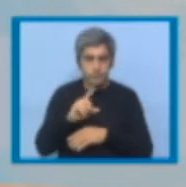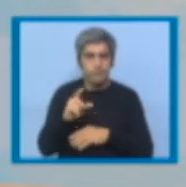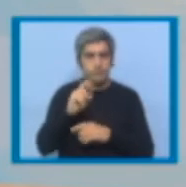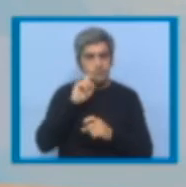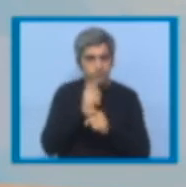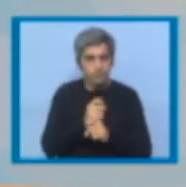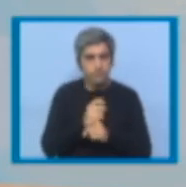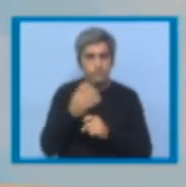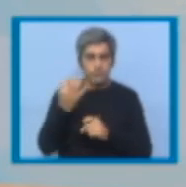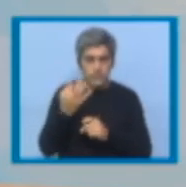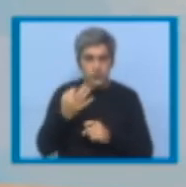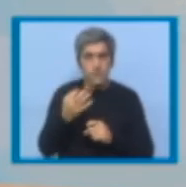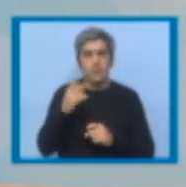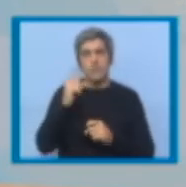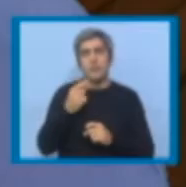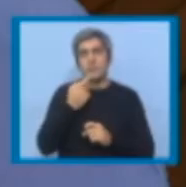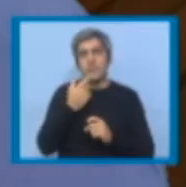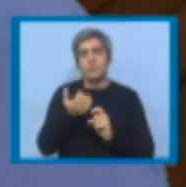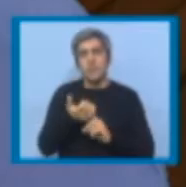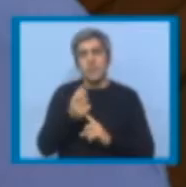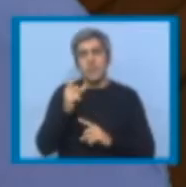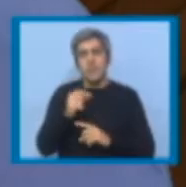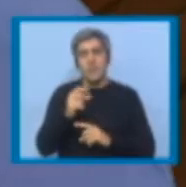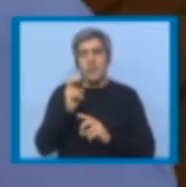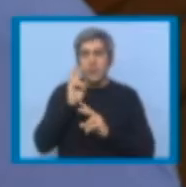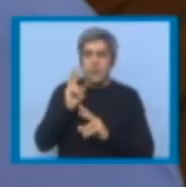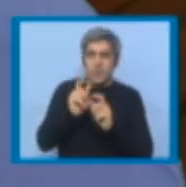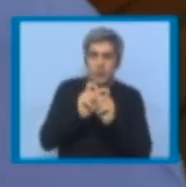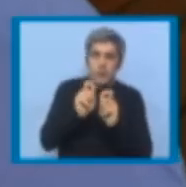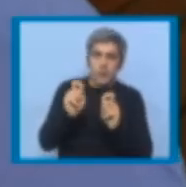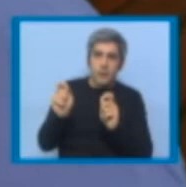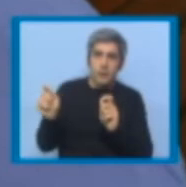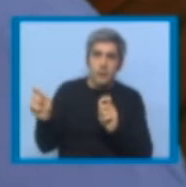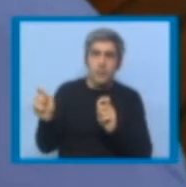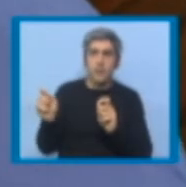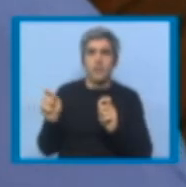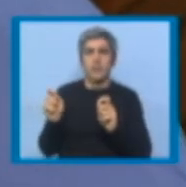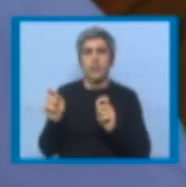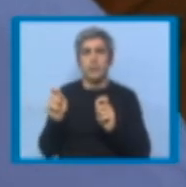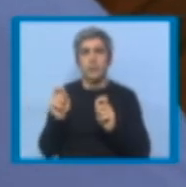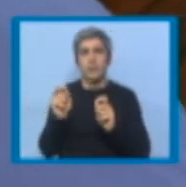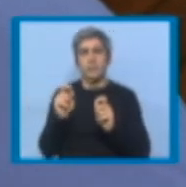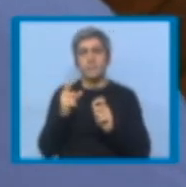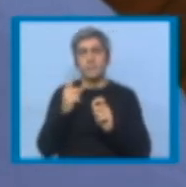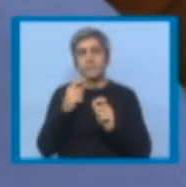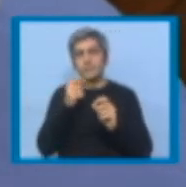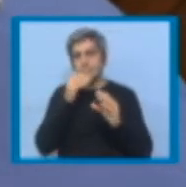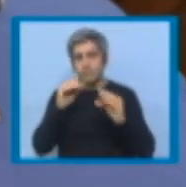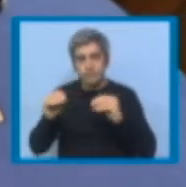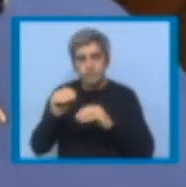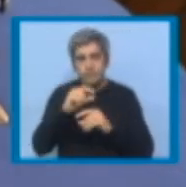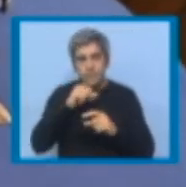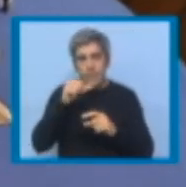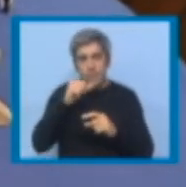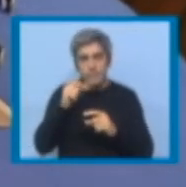esquecimento e depois percebeu-se também e assistimos a um zurzir constante